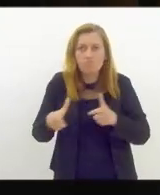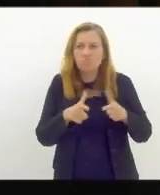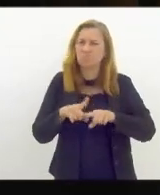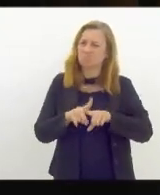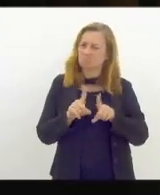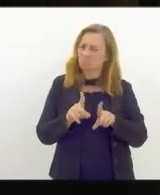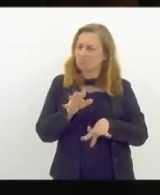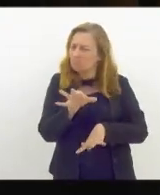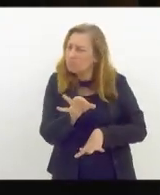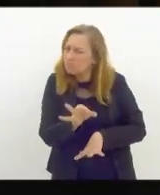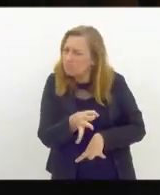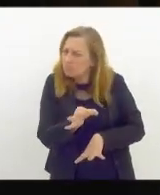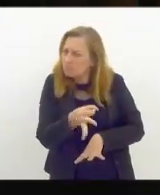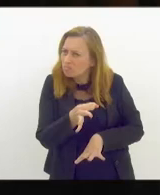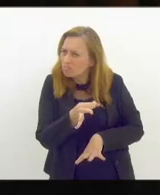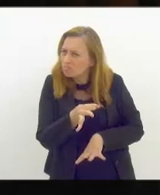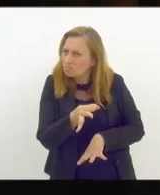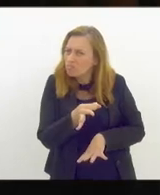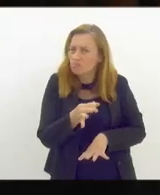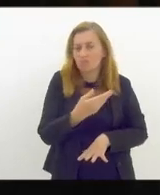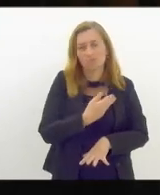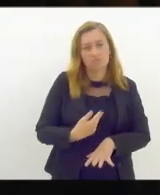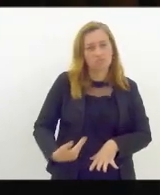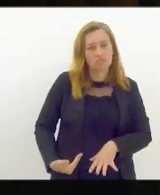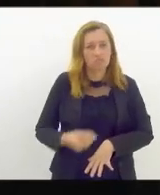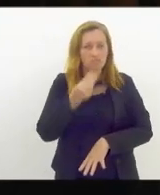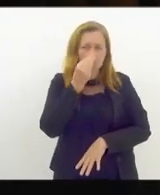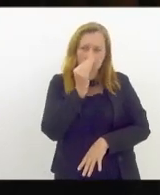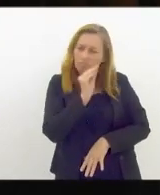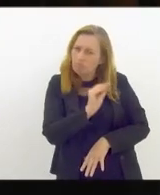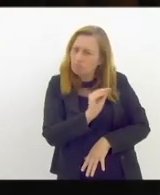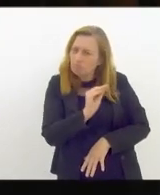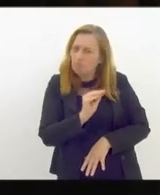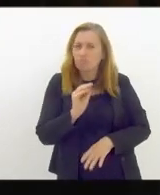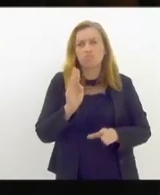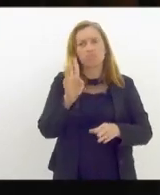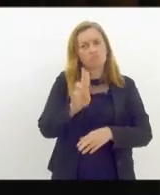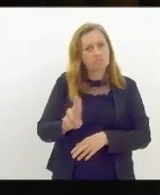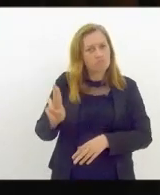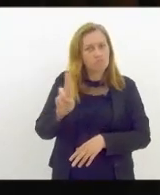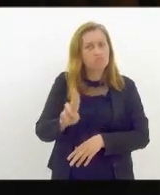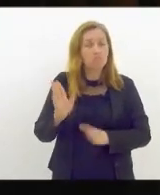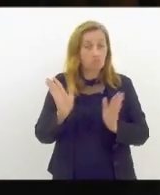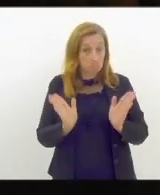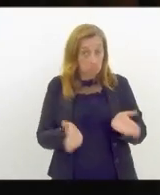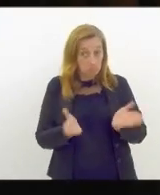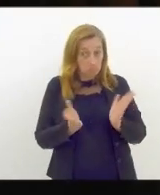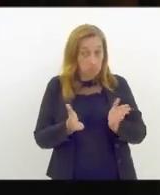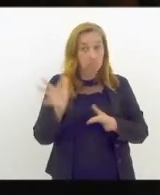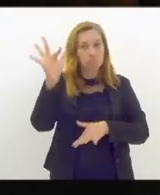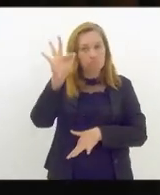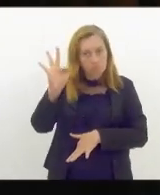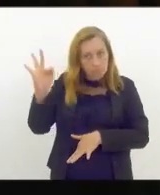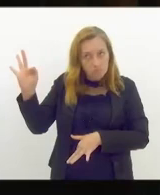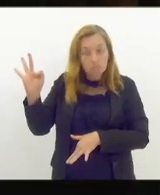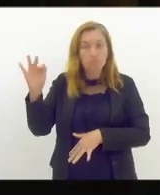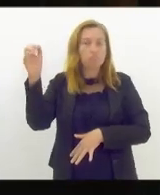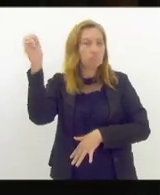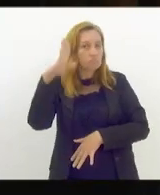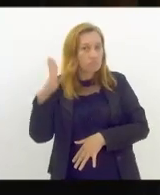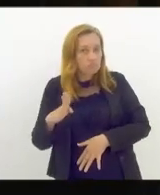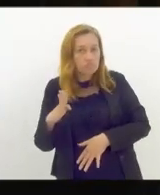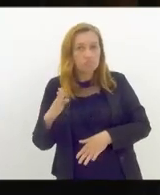mas, evidentemente, com um governo negacionista, as universidades hoje federais, no